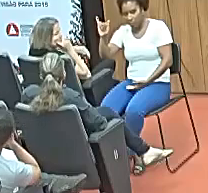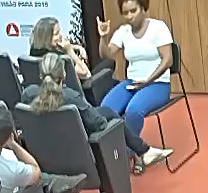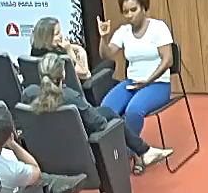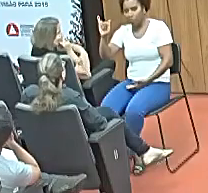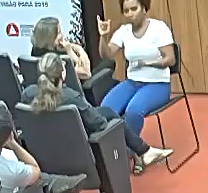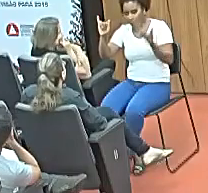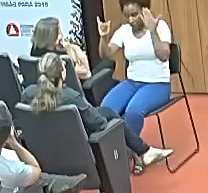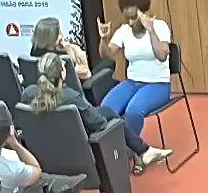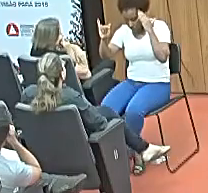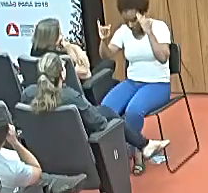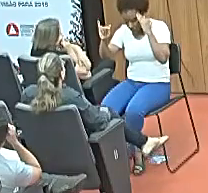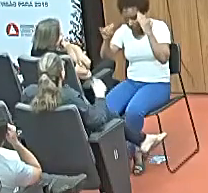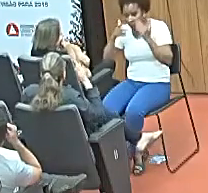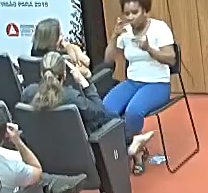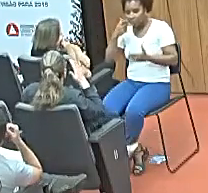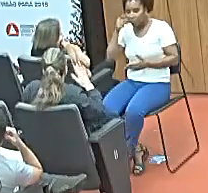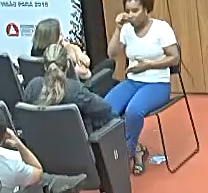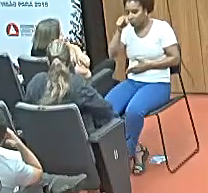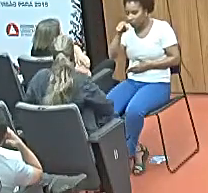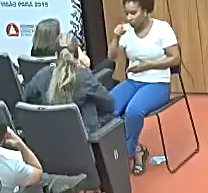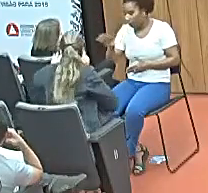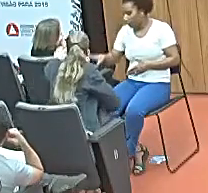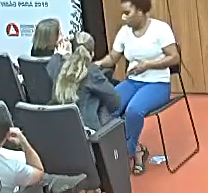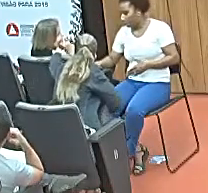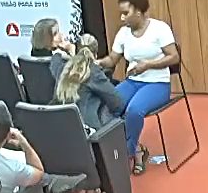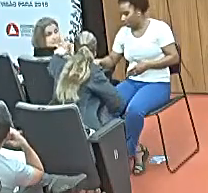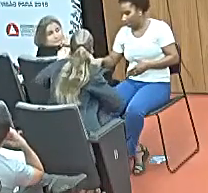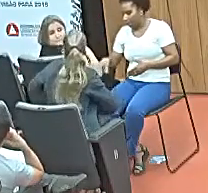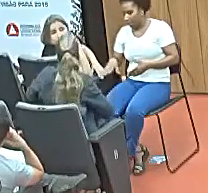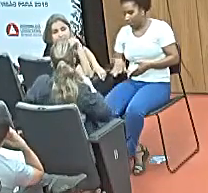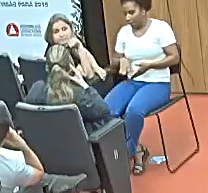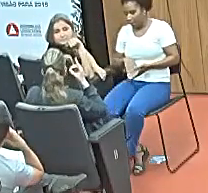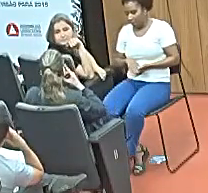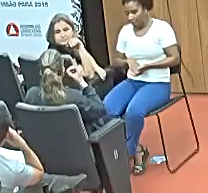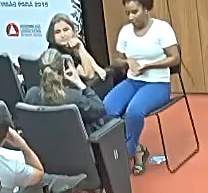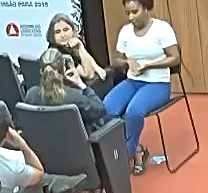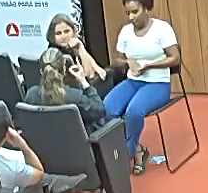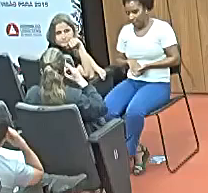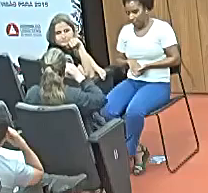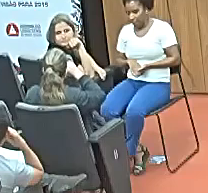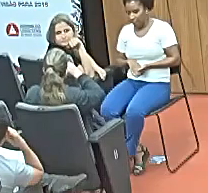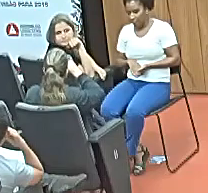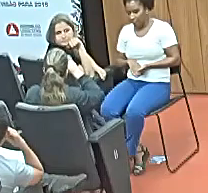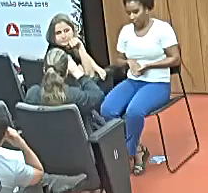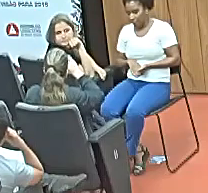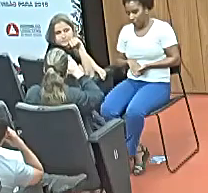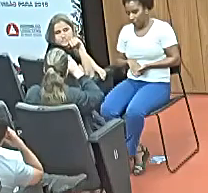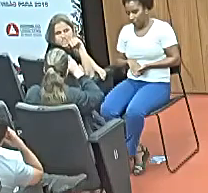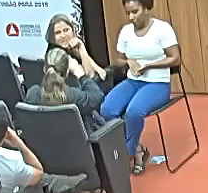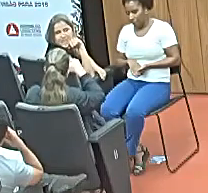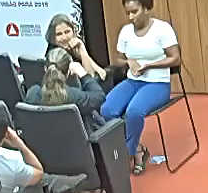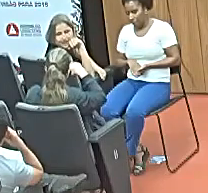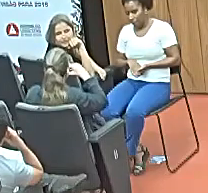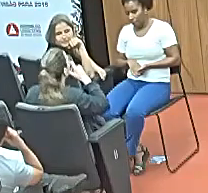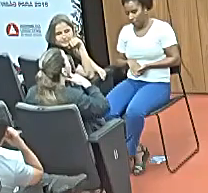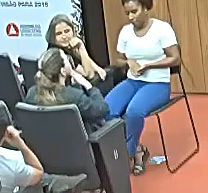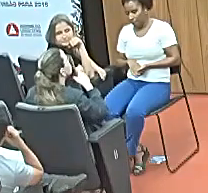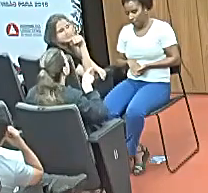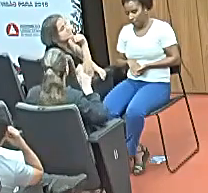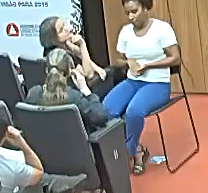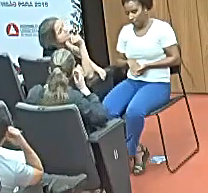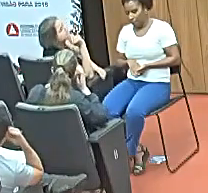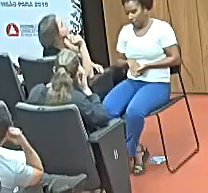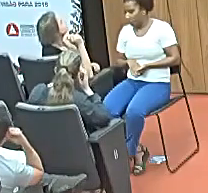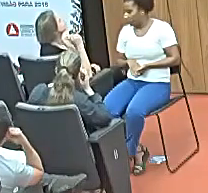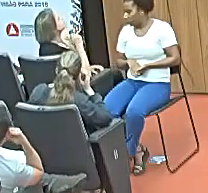causa de todo o vale do jequitinhonha o rio araçuaí e o rio jequitinhonha também choram do fanado